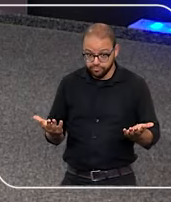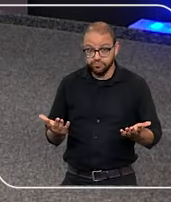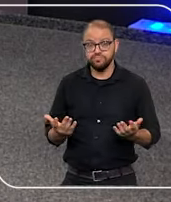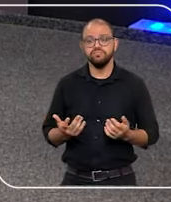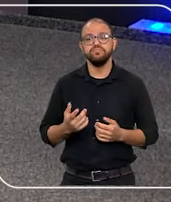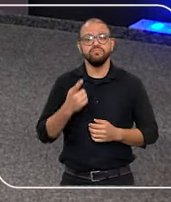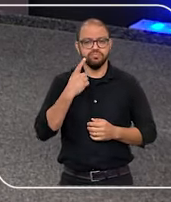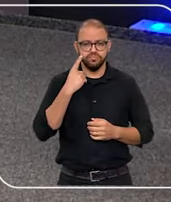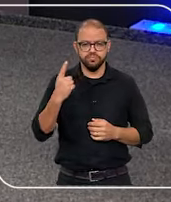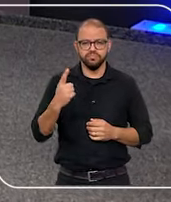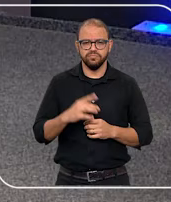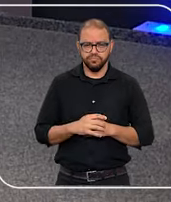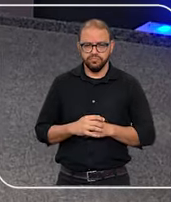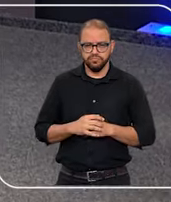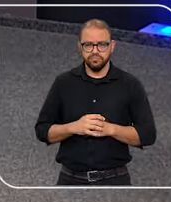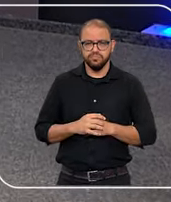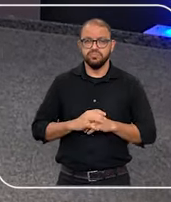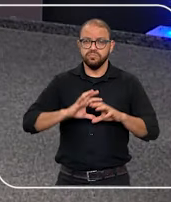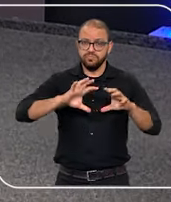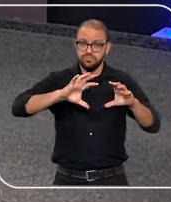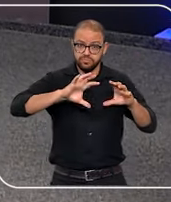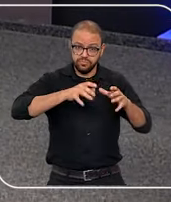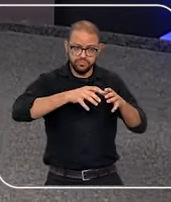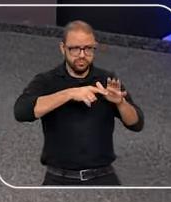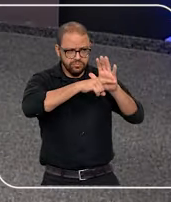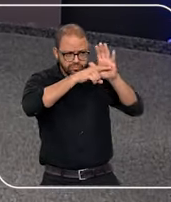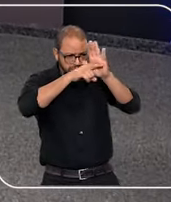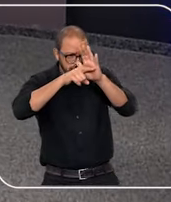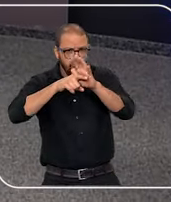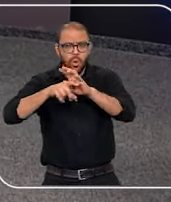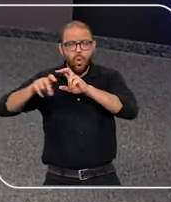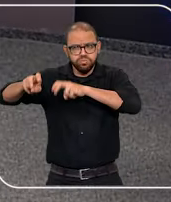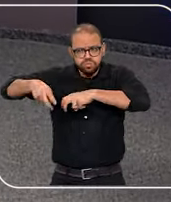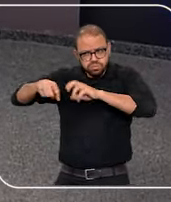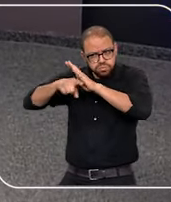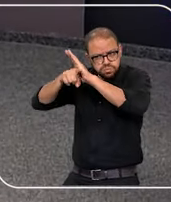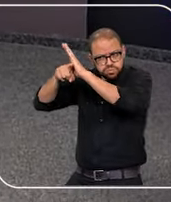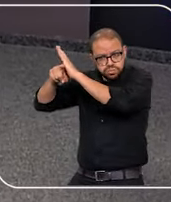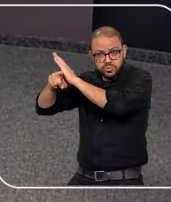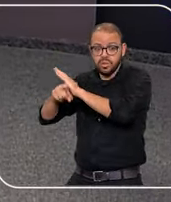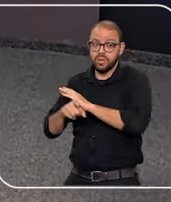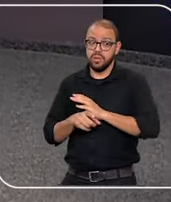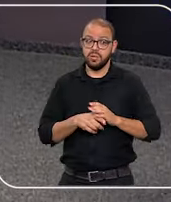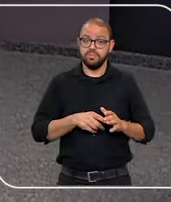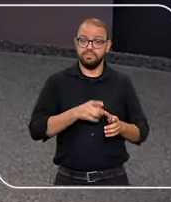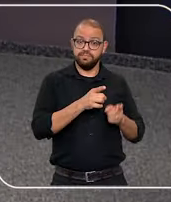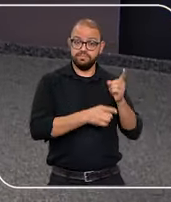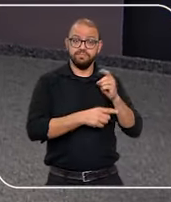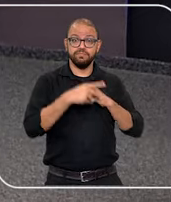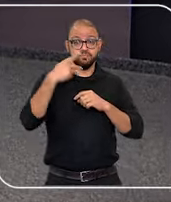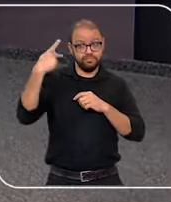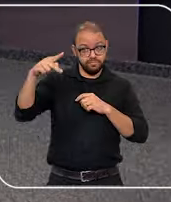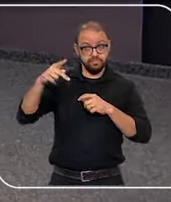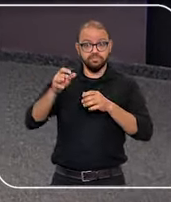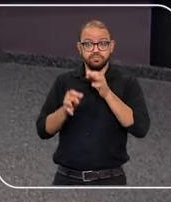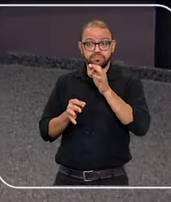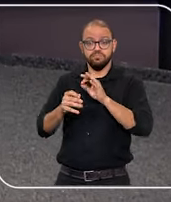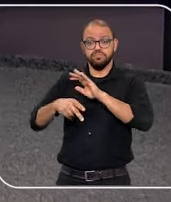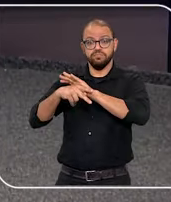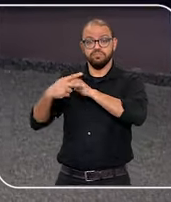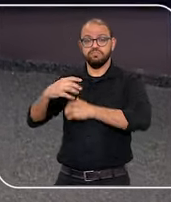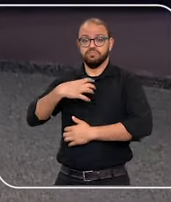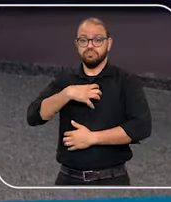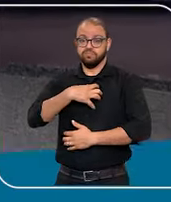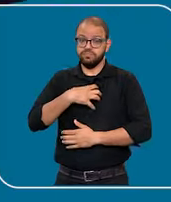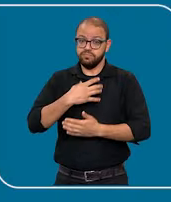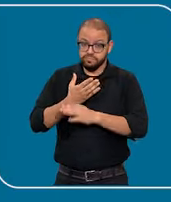Nesta edição, você vai ver Operação Faroeste. Corte Especial torna ré desembargadora da Justiça Baiana e